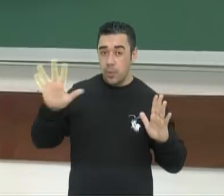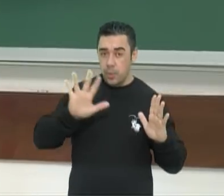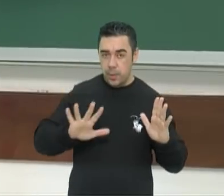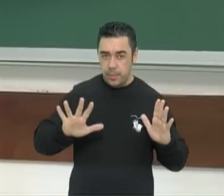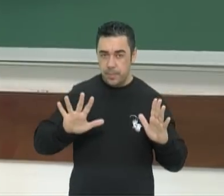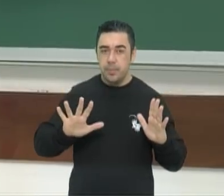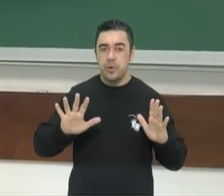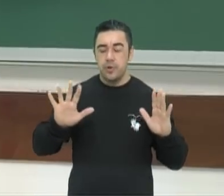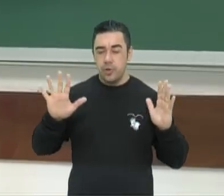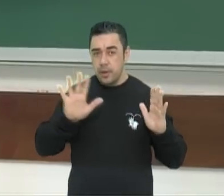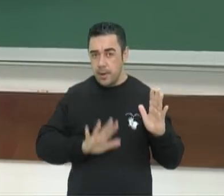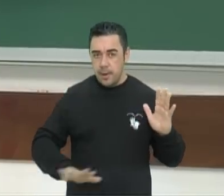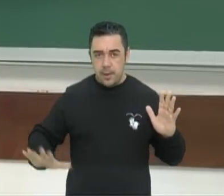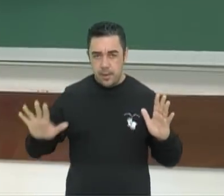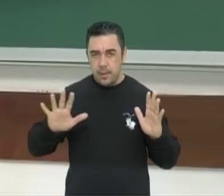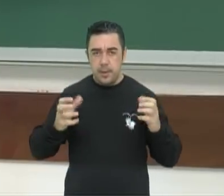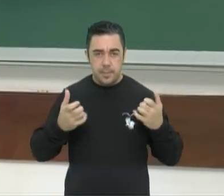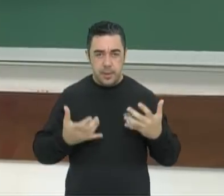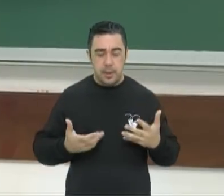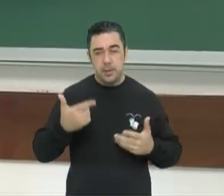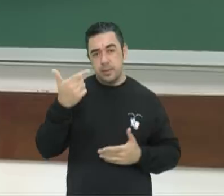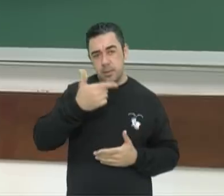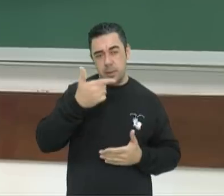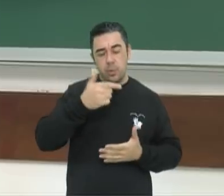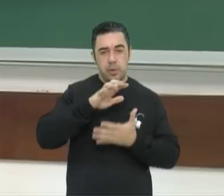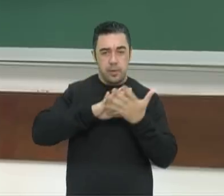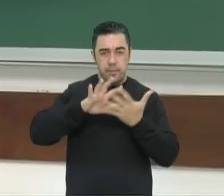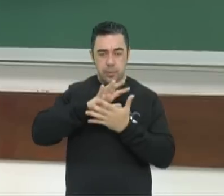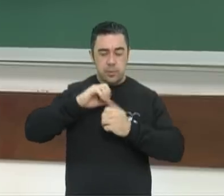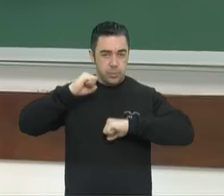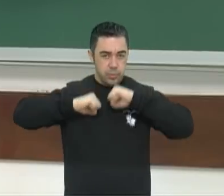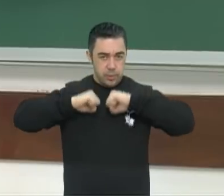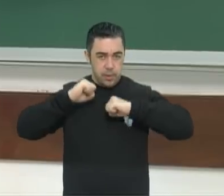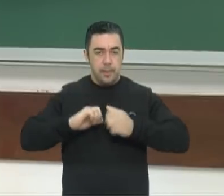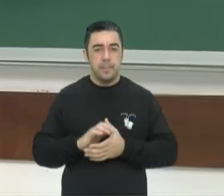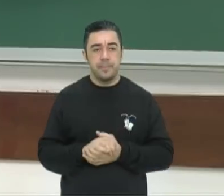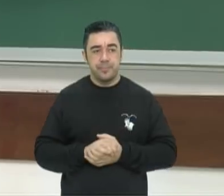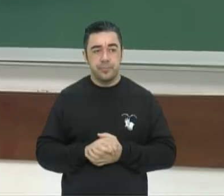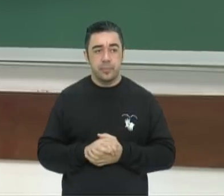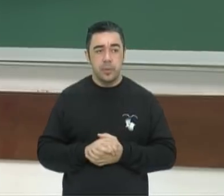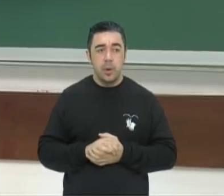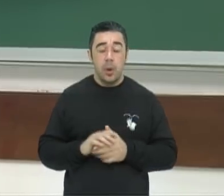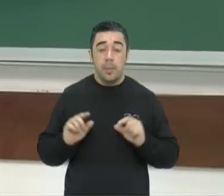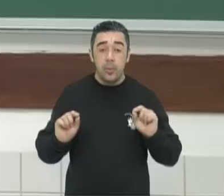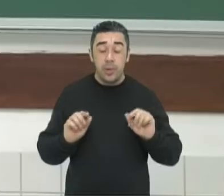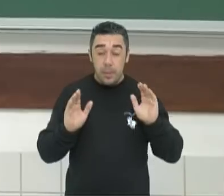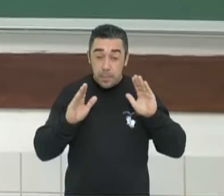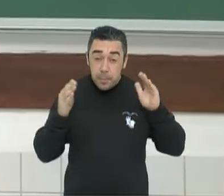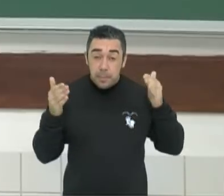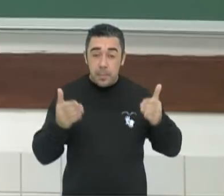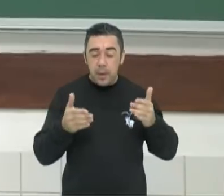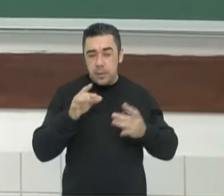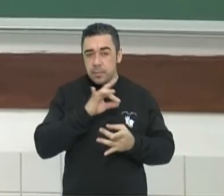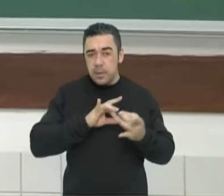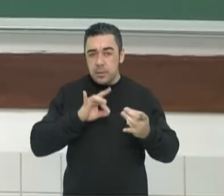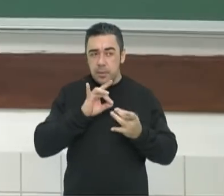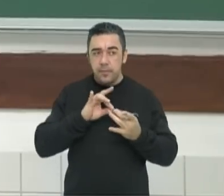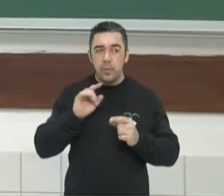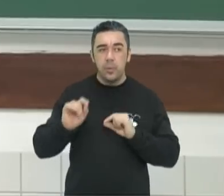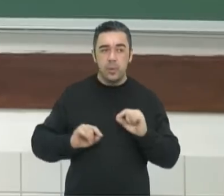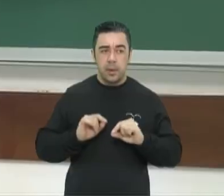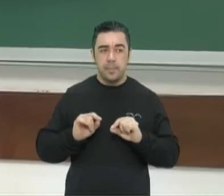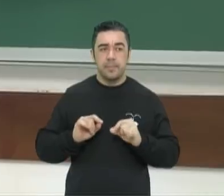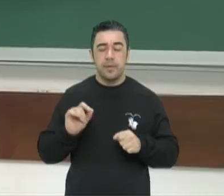tema geral. Estamos falando sobre a segunda Revolução Industrial, certo? E o nosso tema específico é